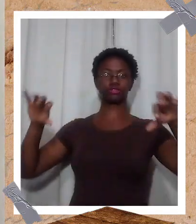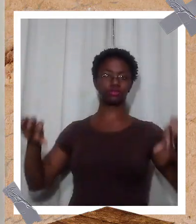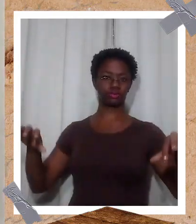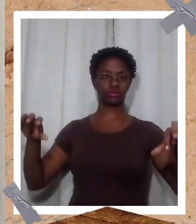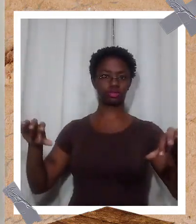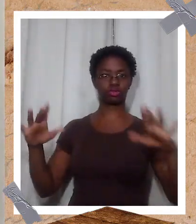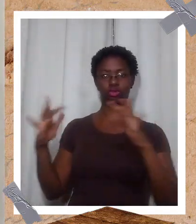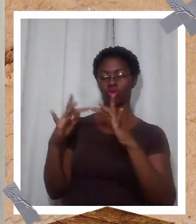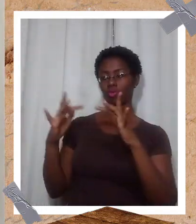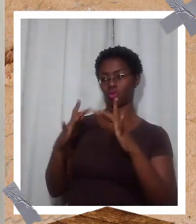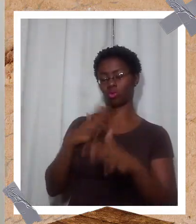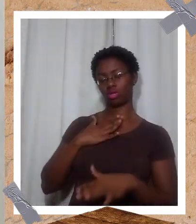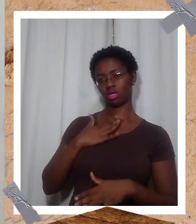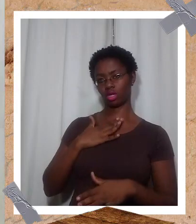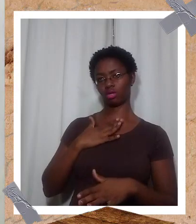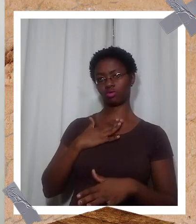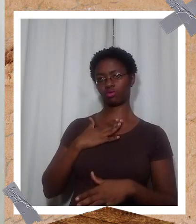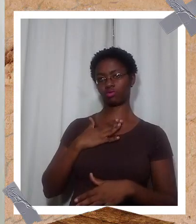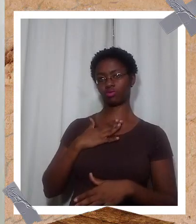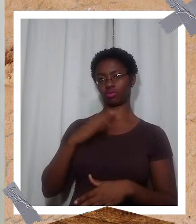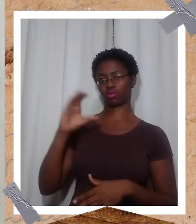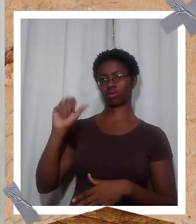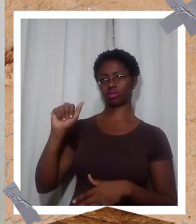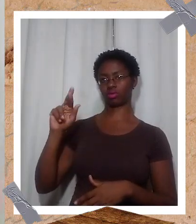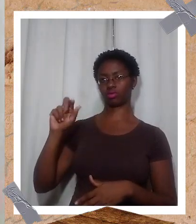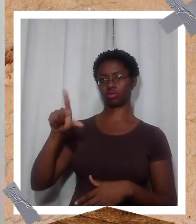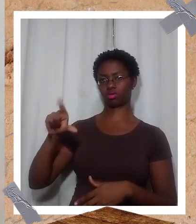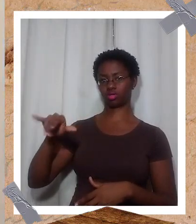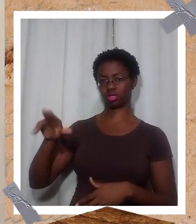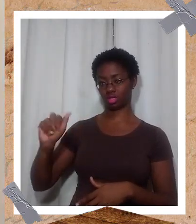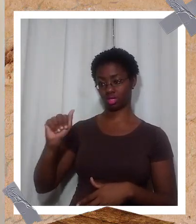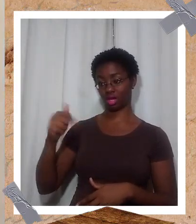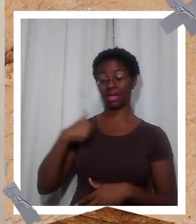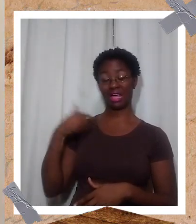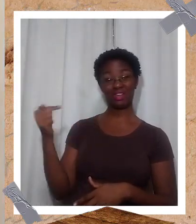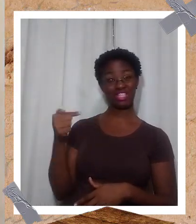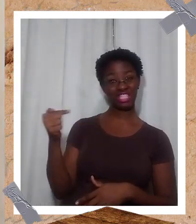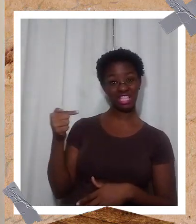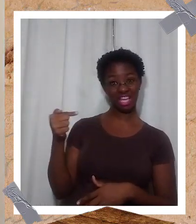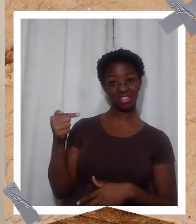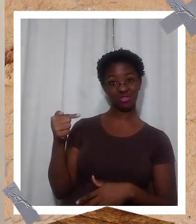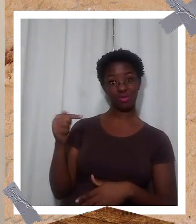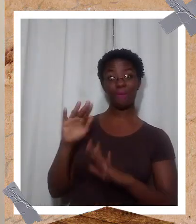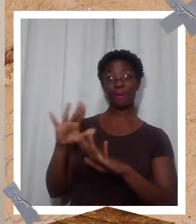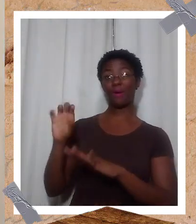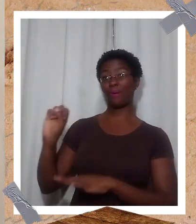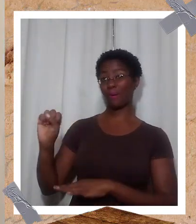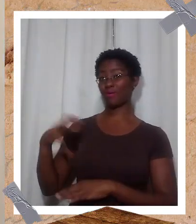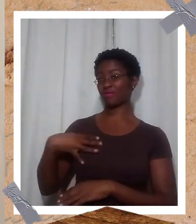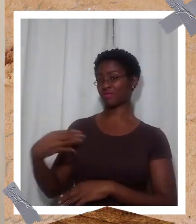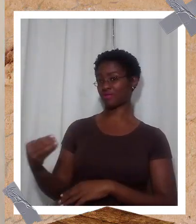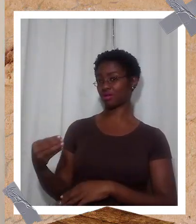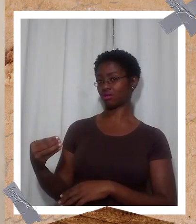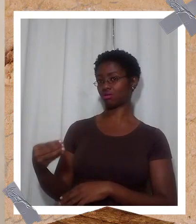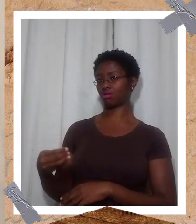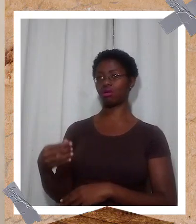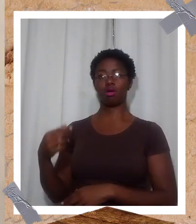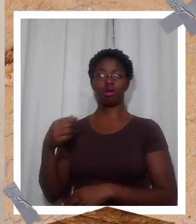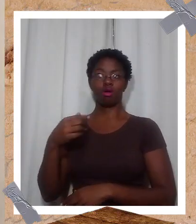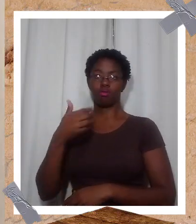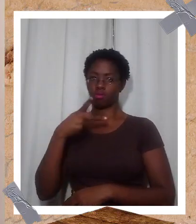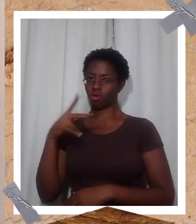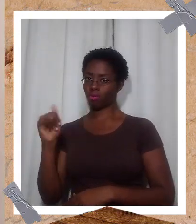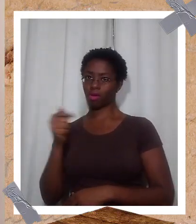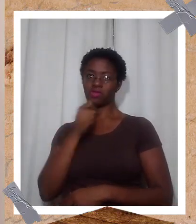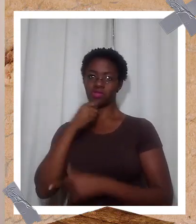meu contato com Carolina, porque sou o sétimo na família de 8, do pai desempregado, uma mãe com 4ª série primária que só